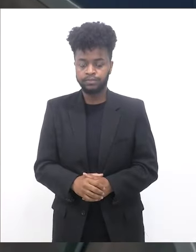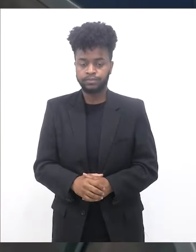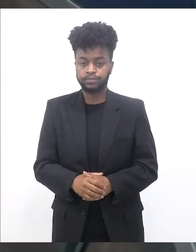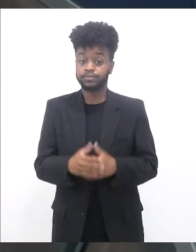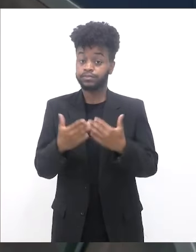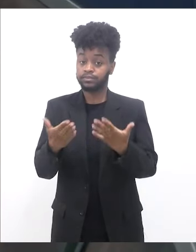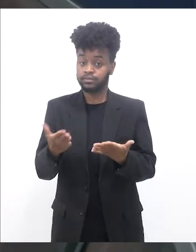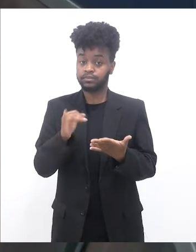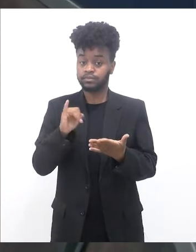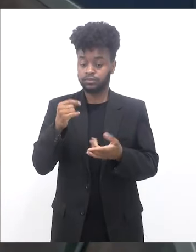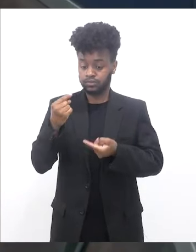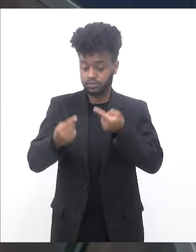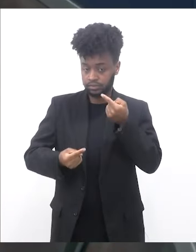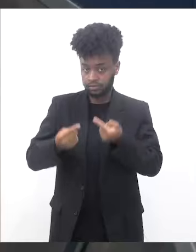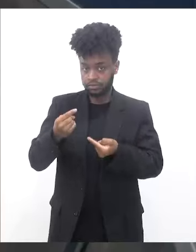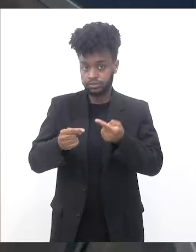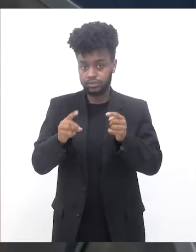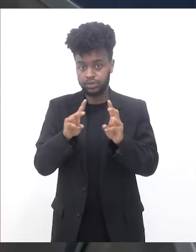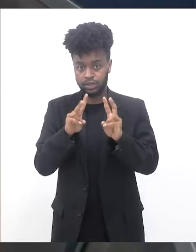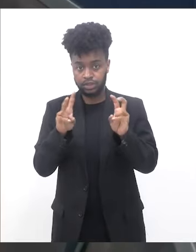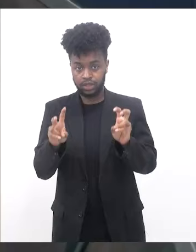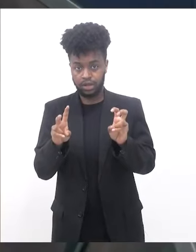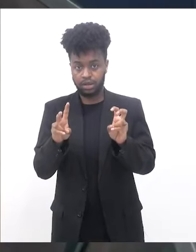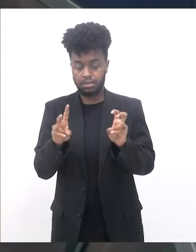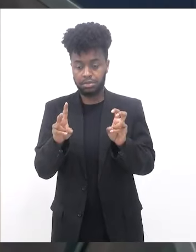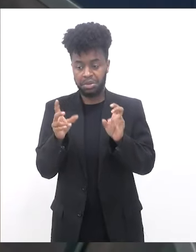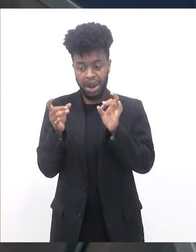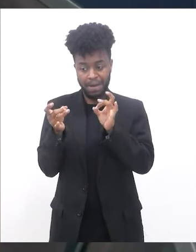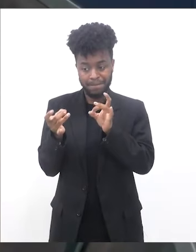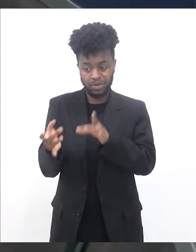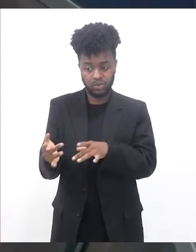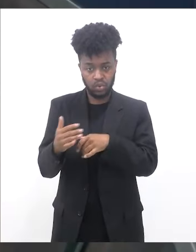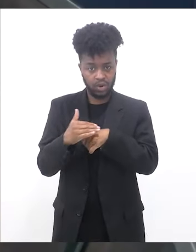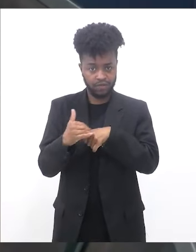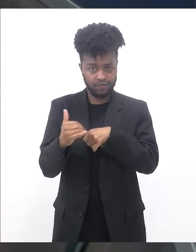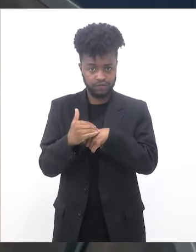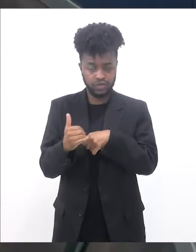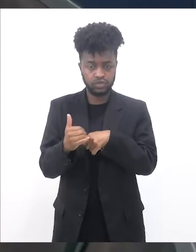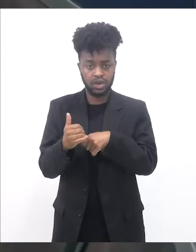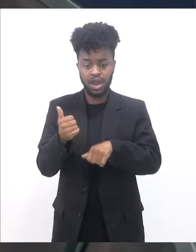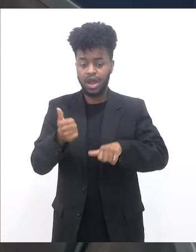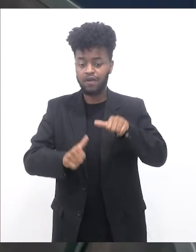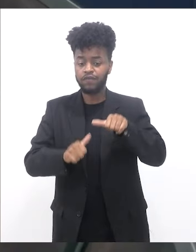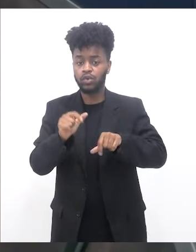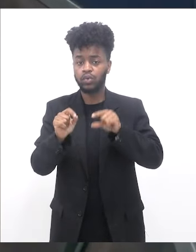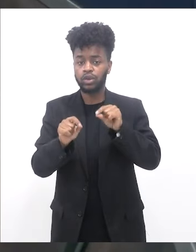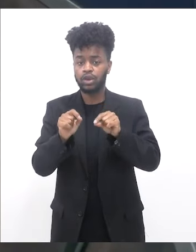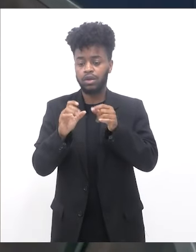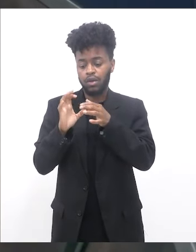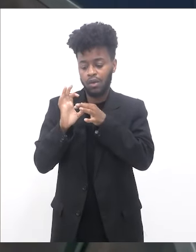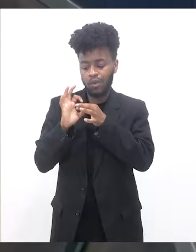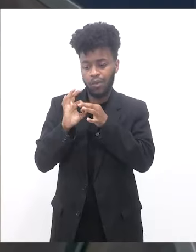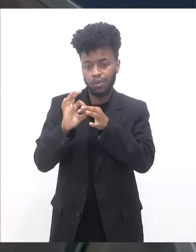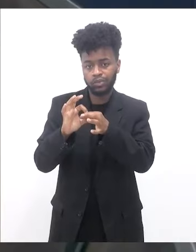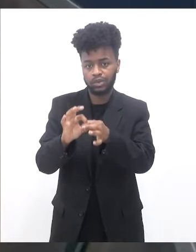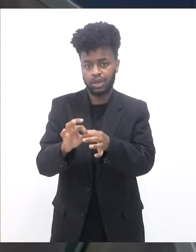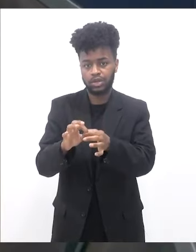você trata de uma questão de abandono afetivo, você analisa todo um